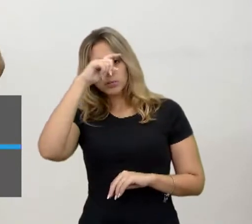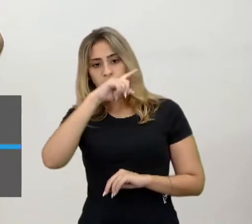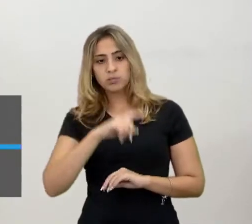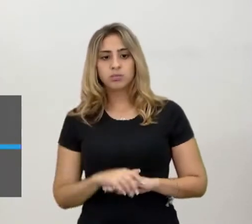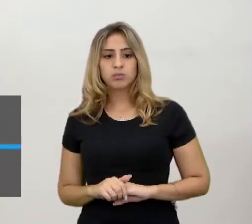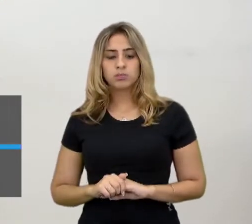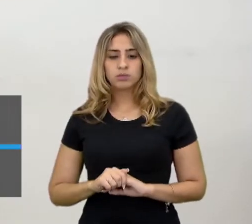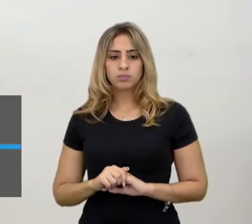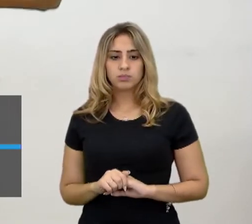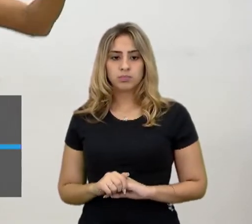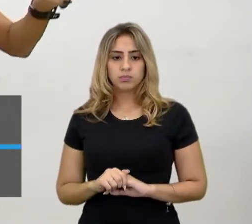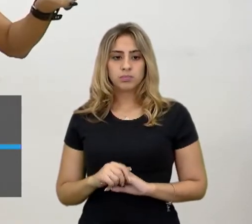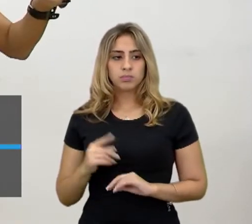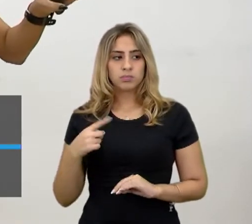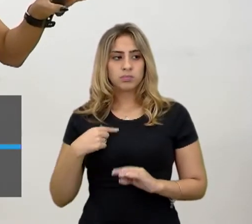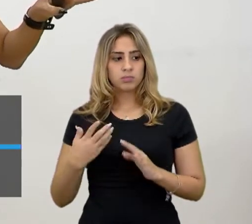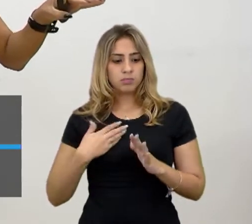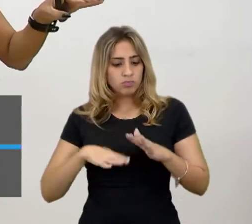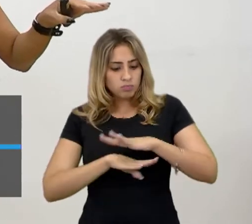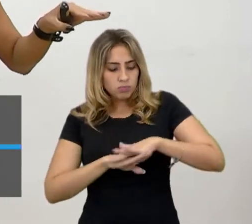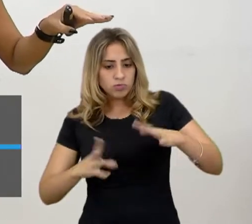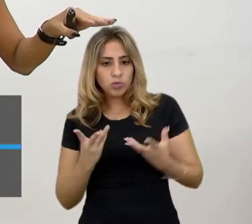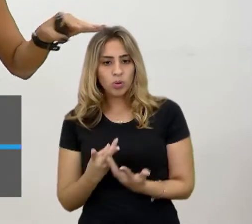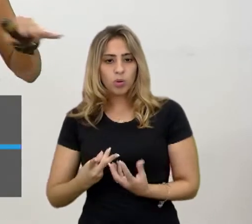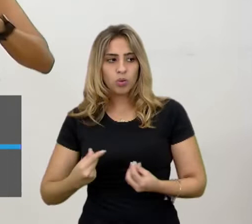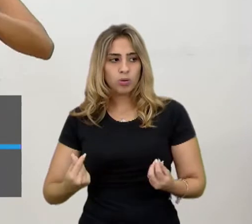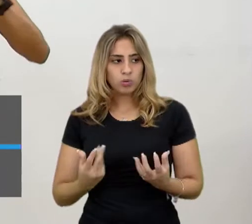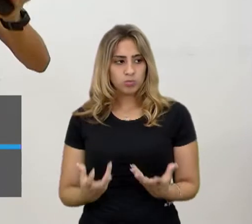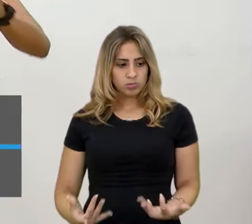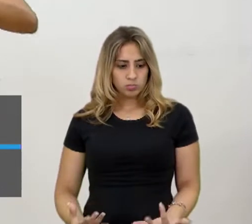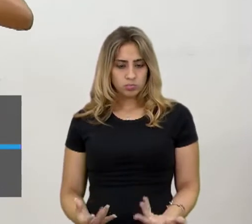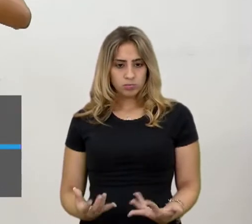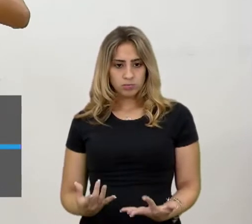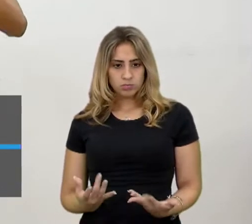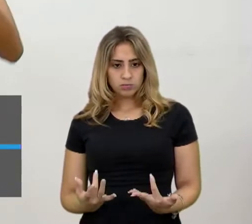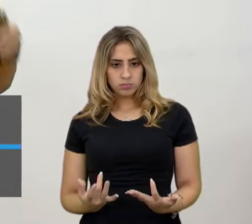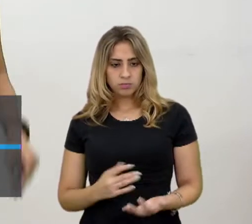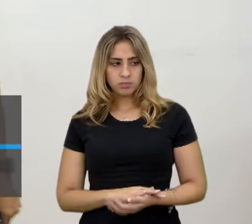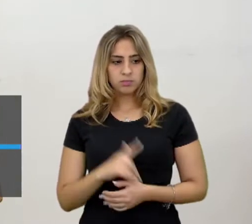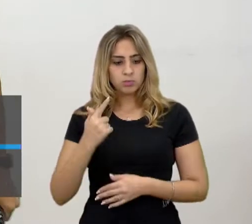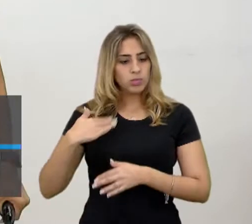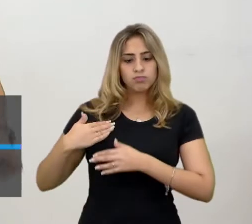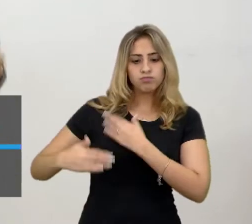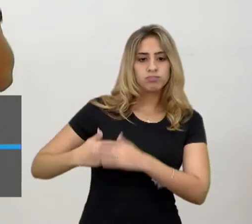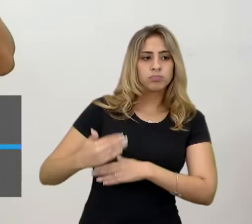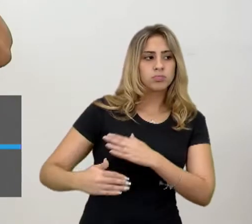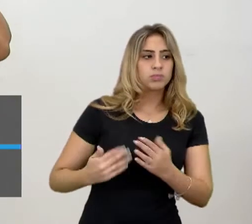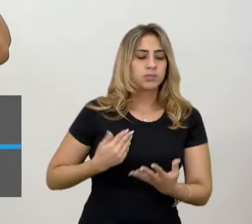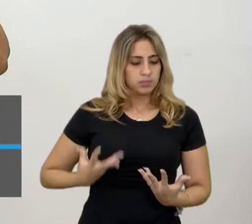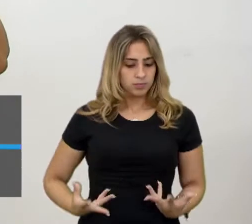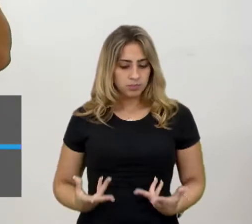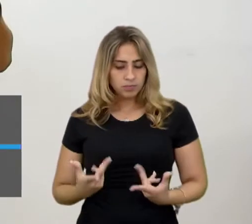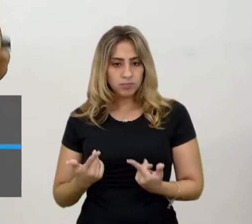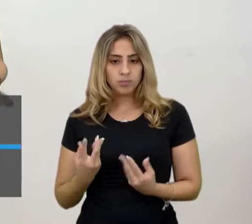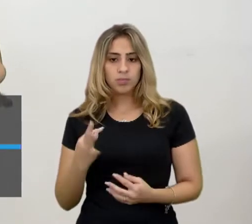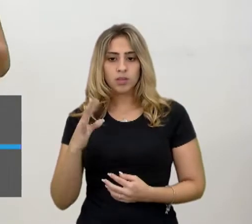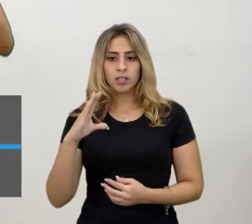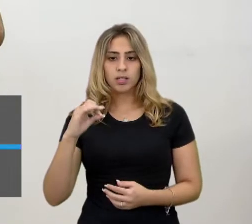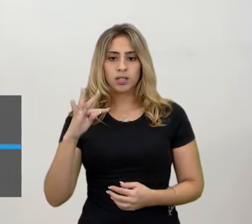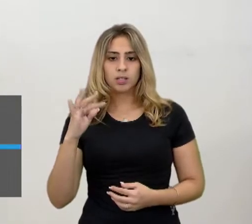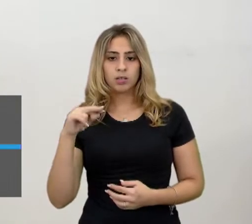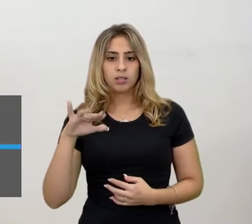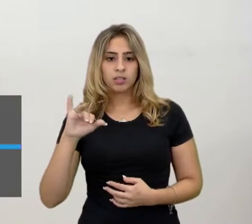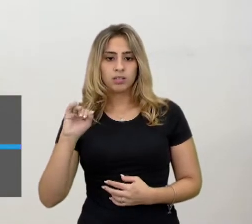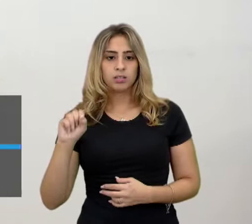placas, é uma placa só, né? O Brasil é um solo que está numa placa só, não tem transição de placas tectônicas, então é mais